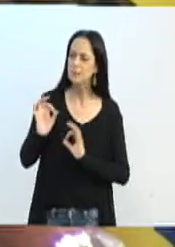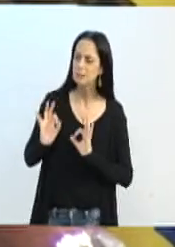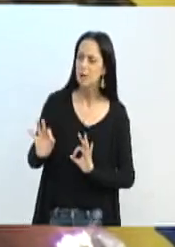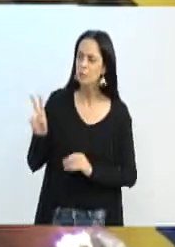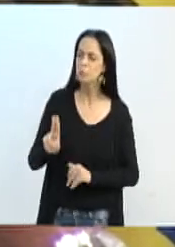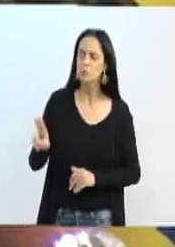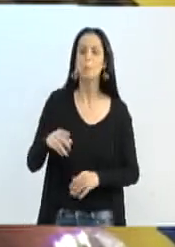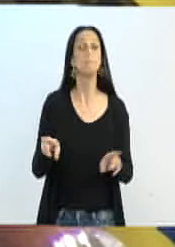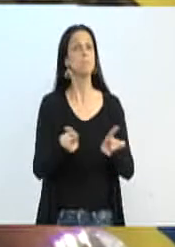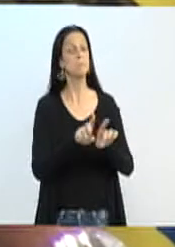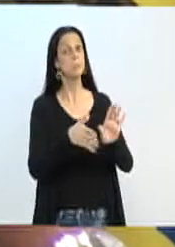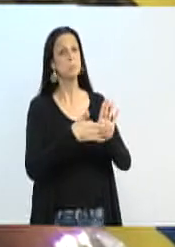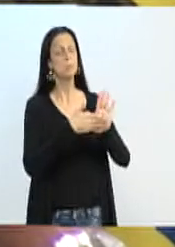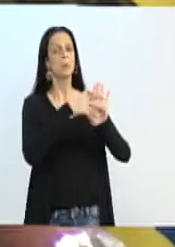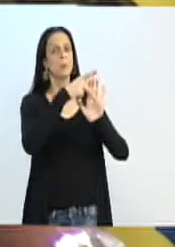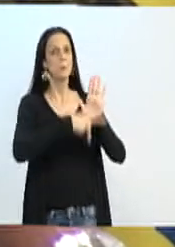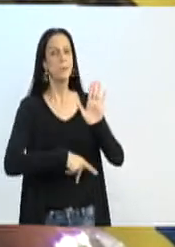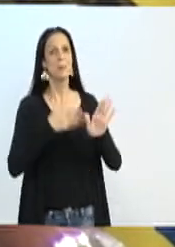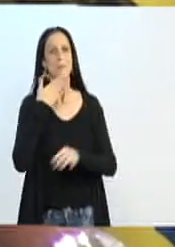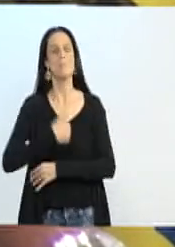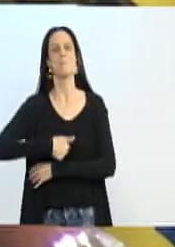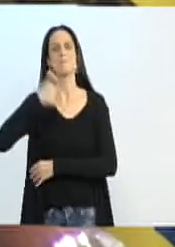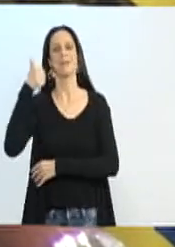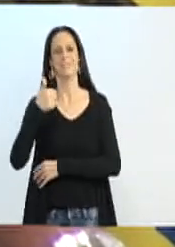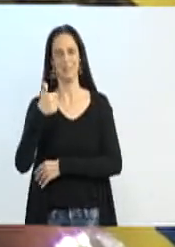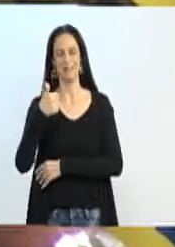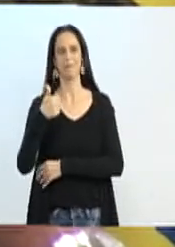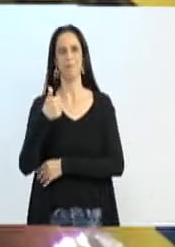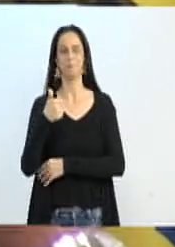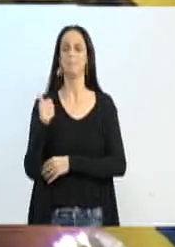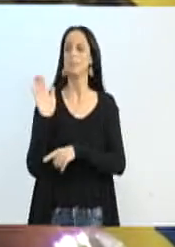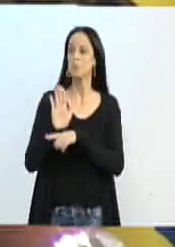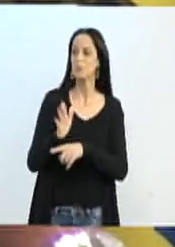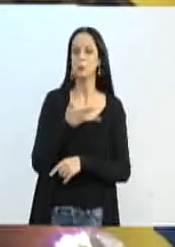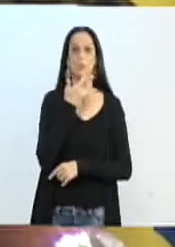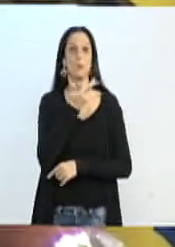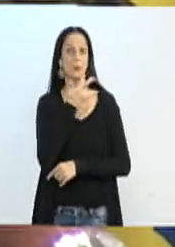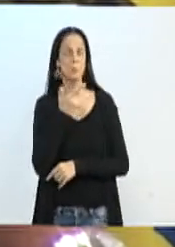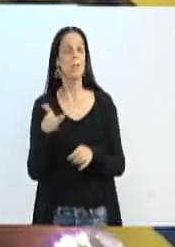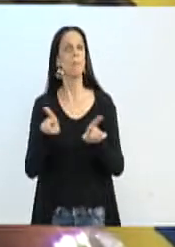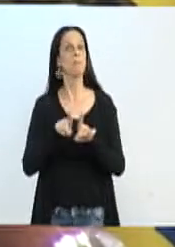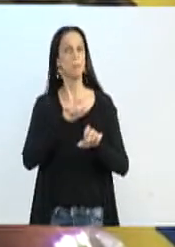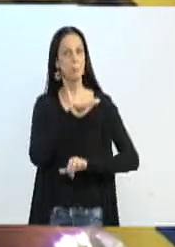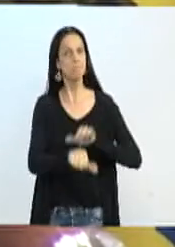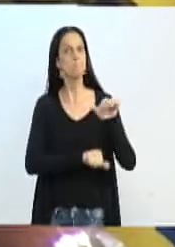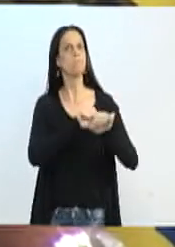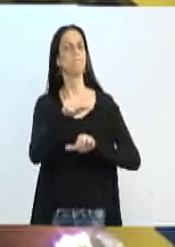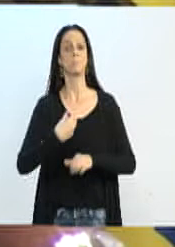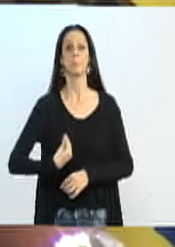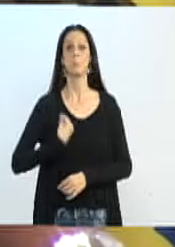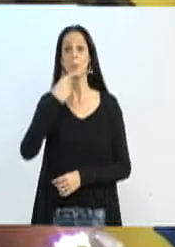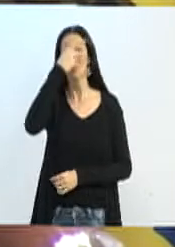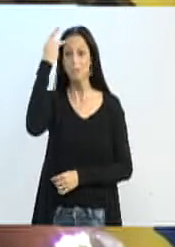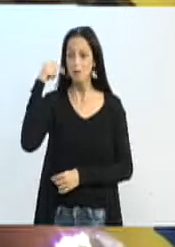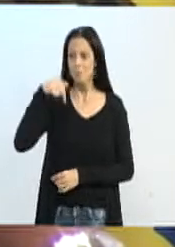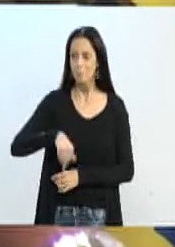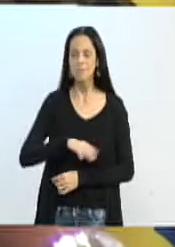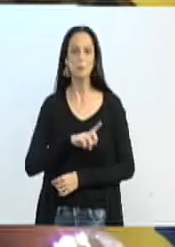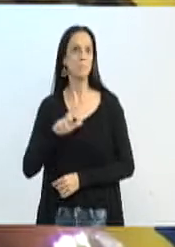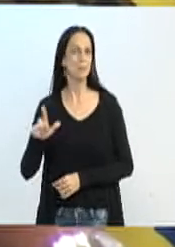propondo projetos para melhorar facilitar e transformaram a vida da população